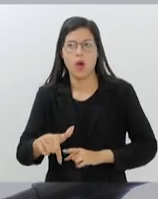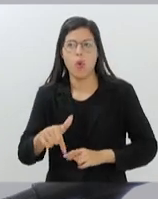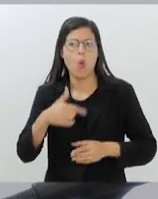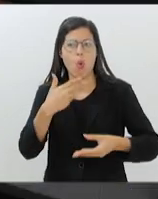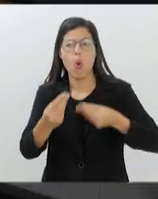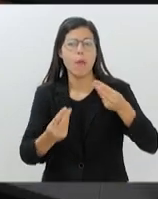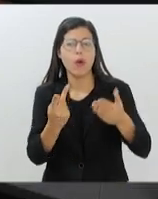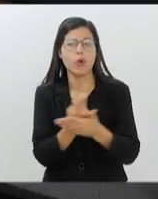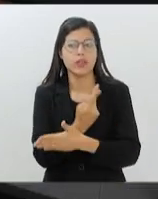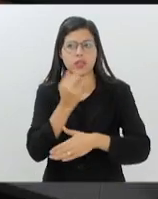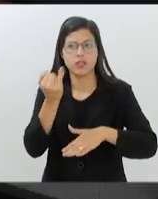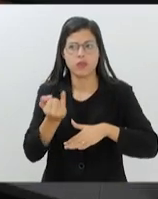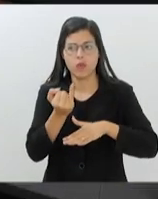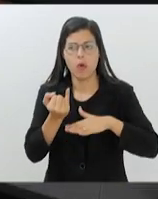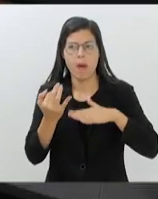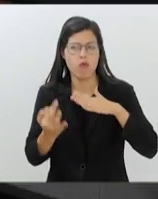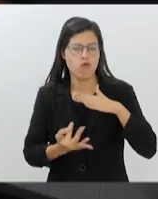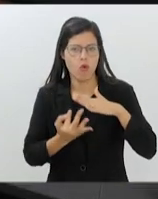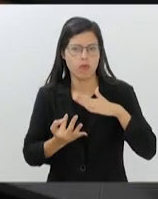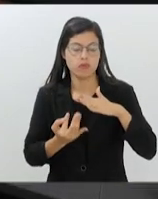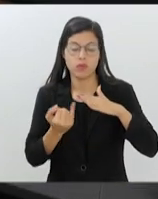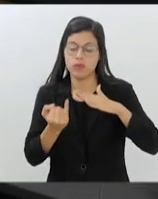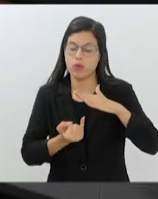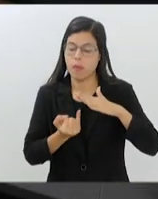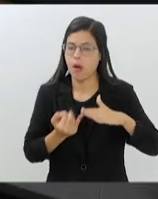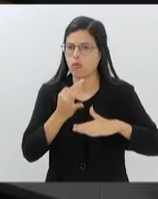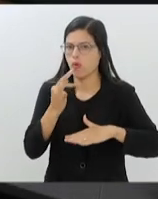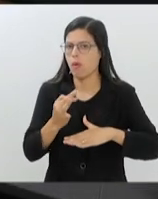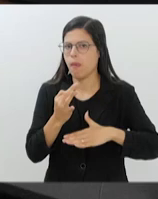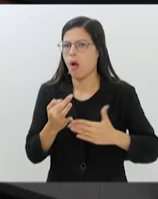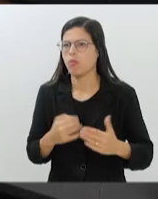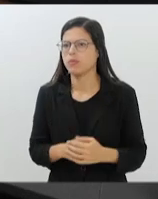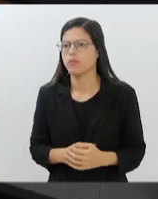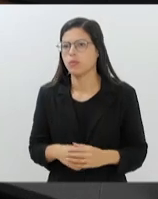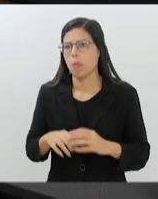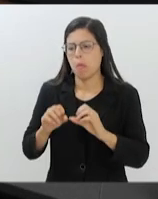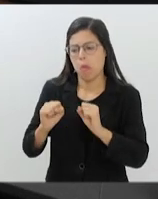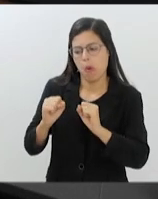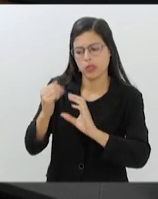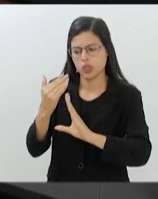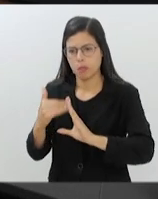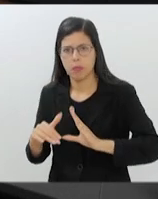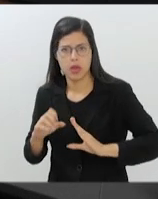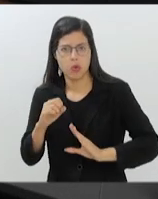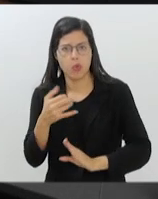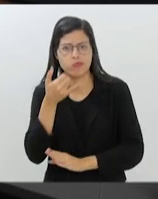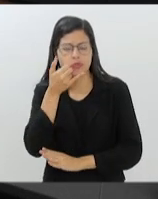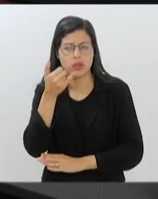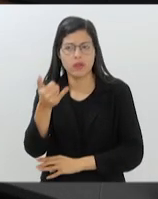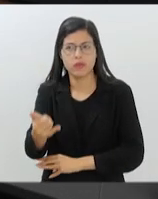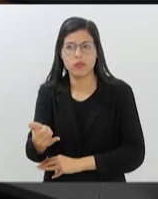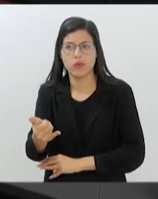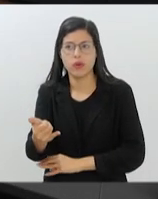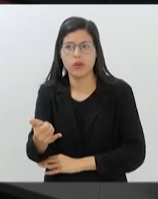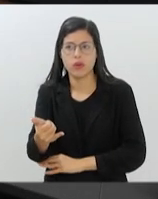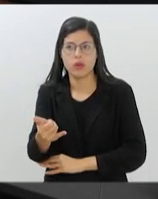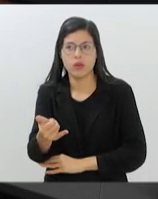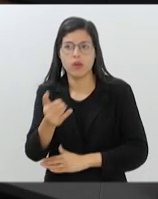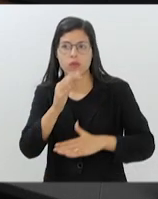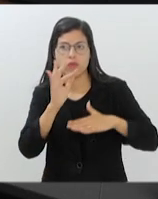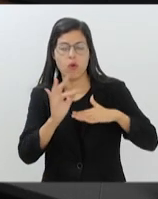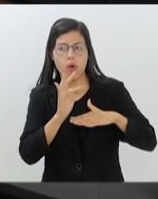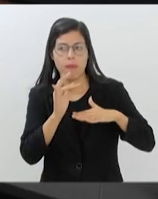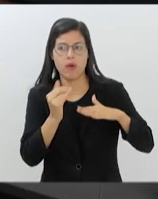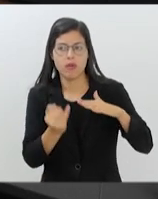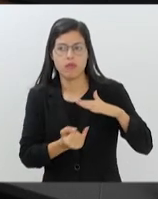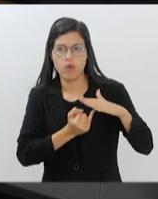informal a medida com que coloco eu posso mandar por e-mail ou por telefone enfim a gente faz um pedido Senor iga é formal ou informal